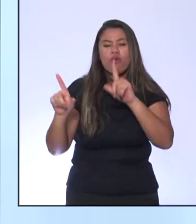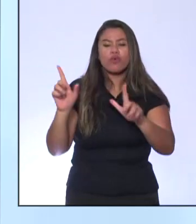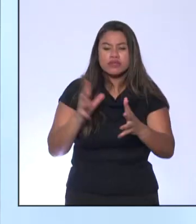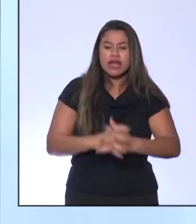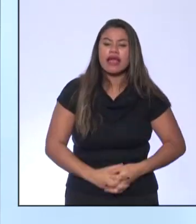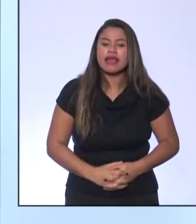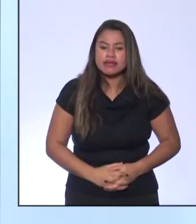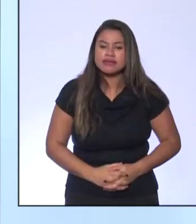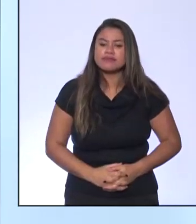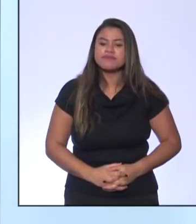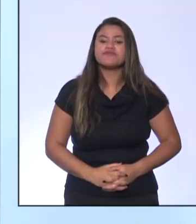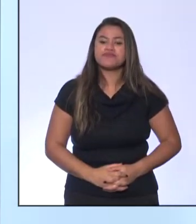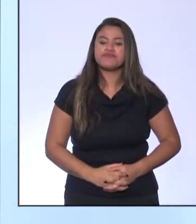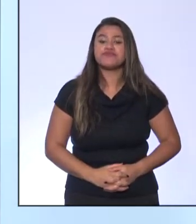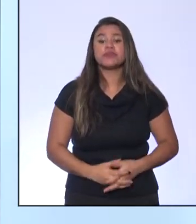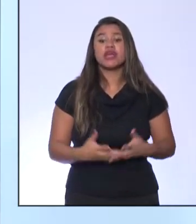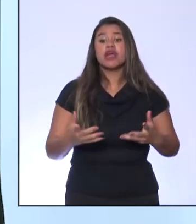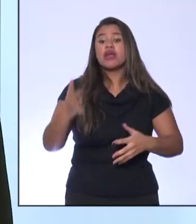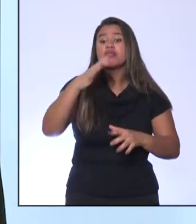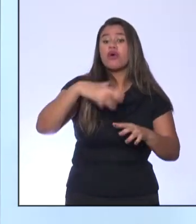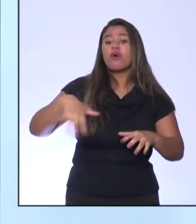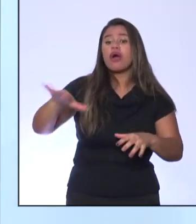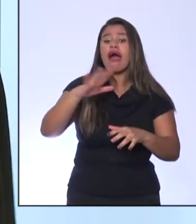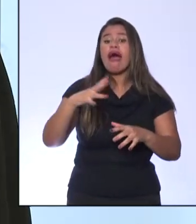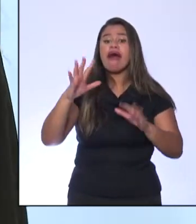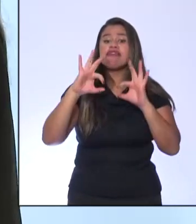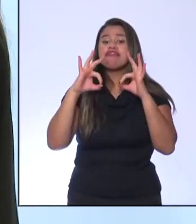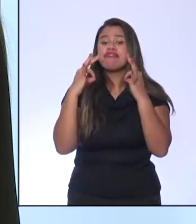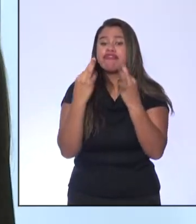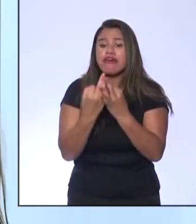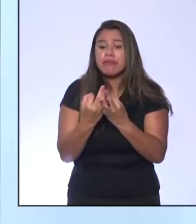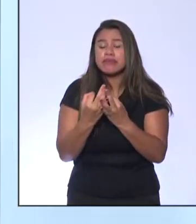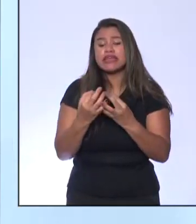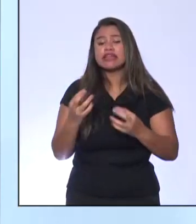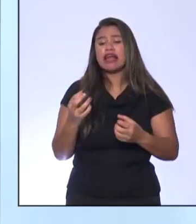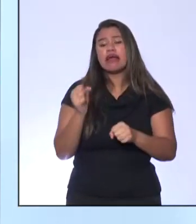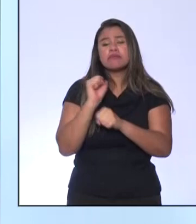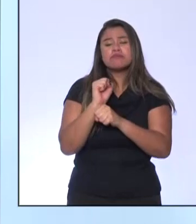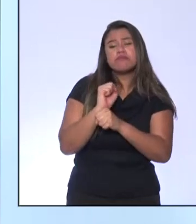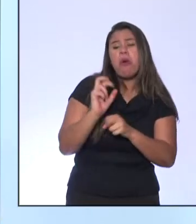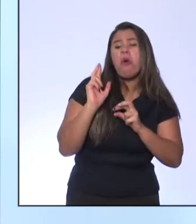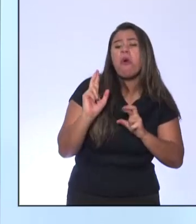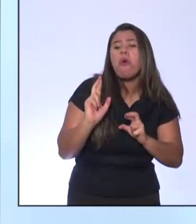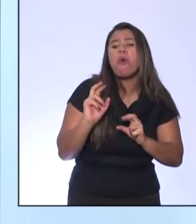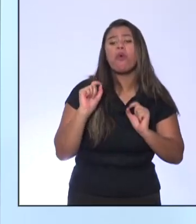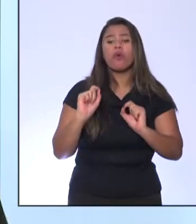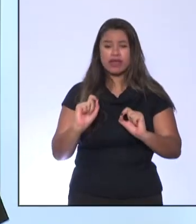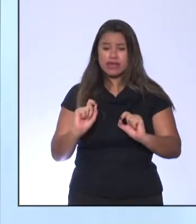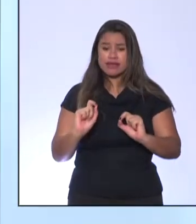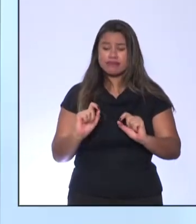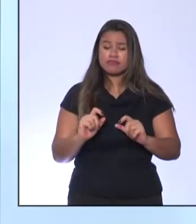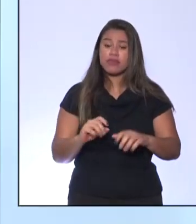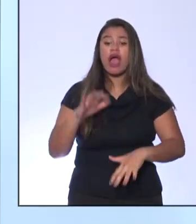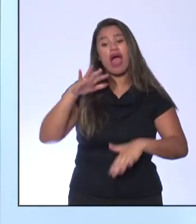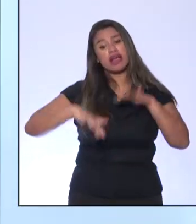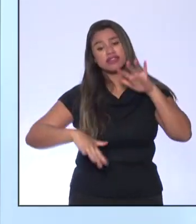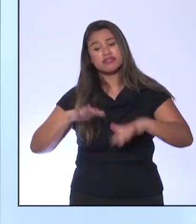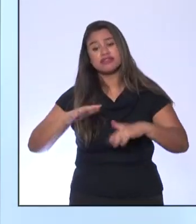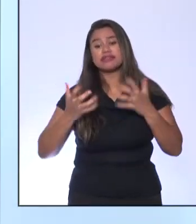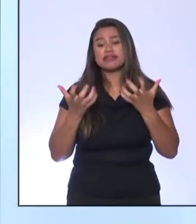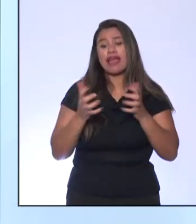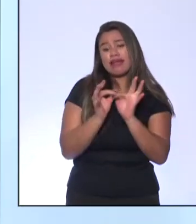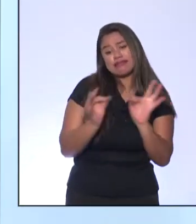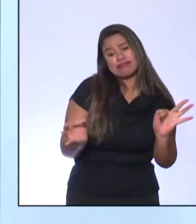pessoas esperam de você? Eu espero que você me ajude a lavar a louça. Coisas simples ou coisas mais